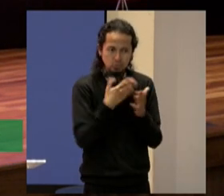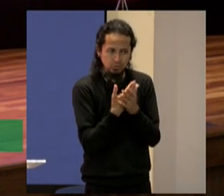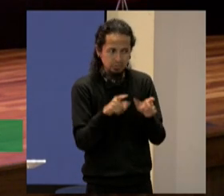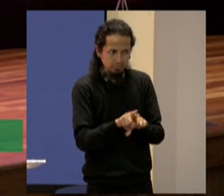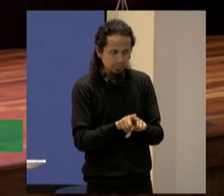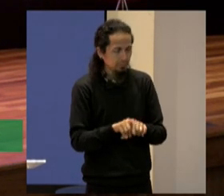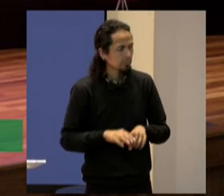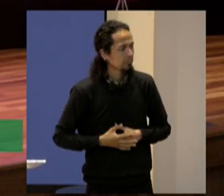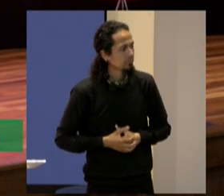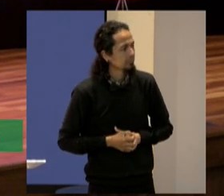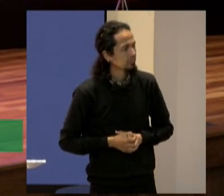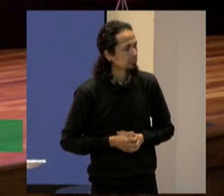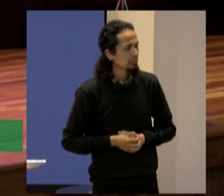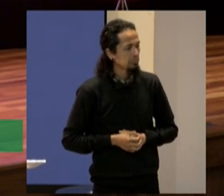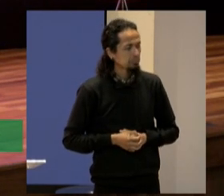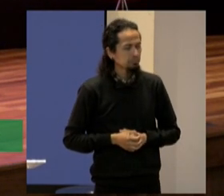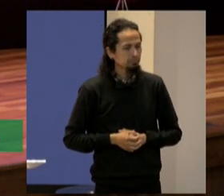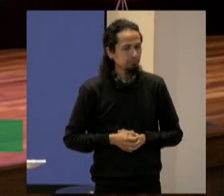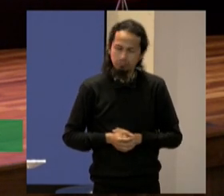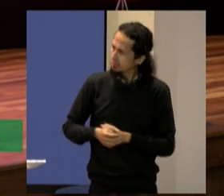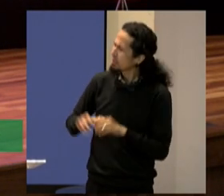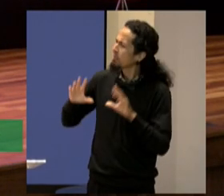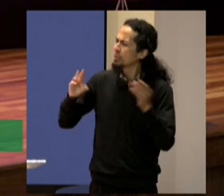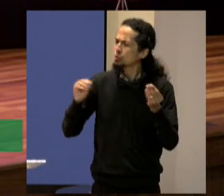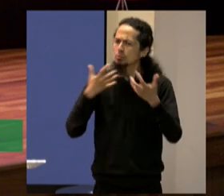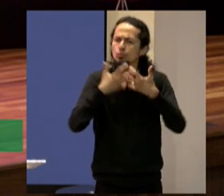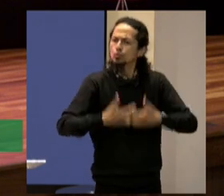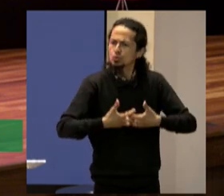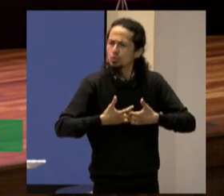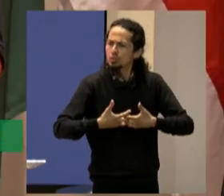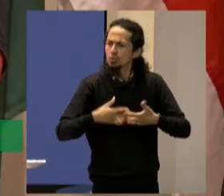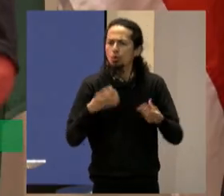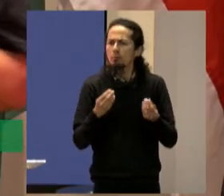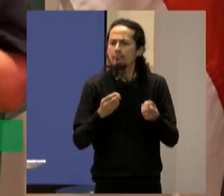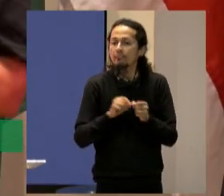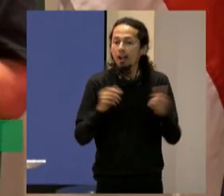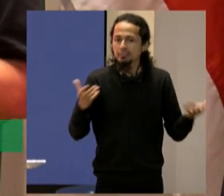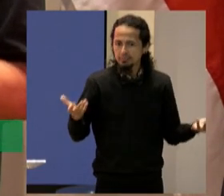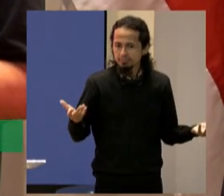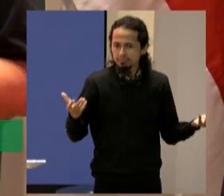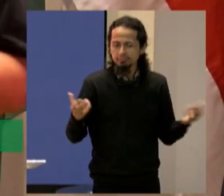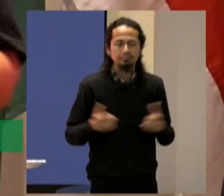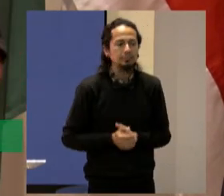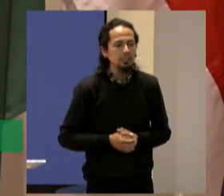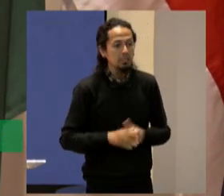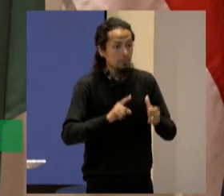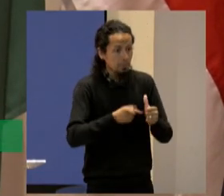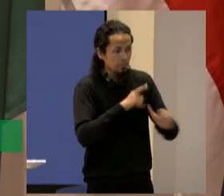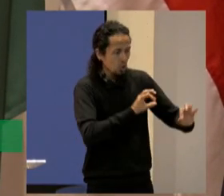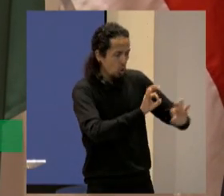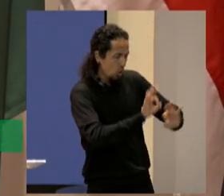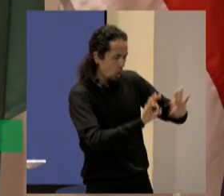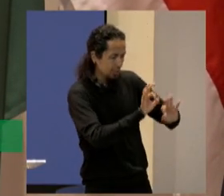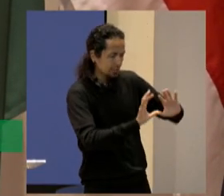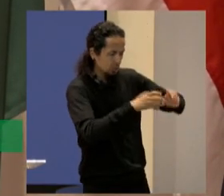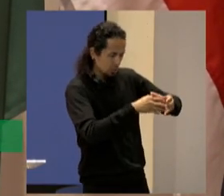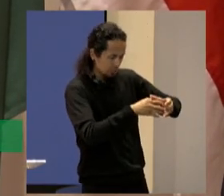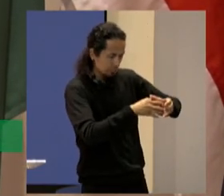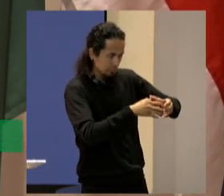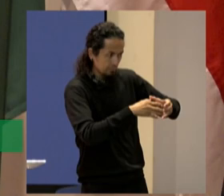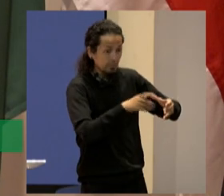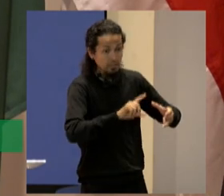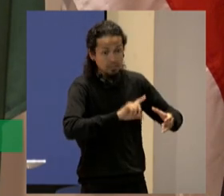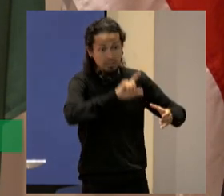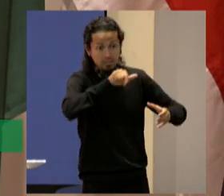Aqui. Então, como é que a gente faz isso? Né? Então, a partir dessa organização do grupo, a gente pensa também que tem que